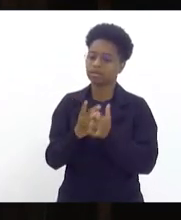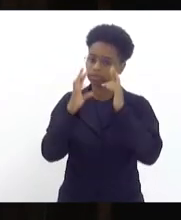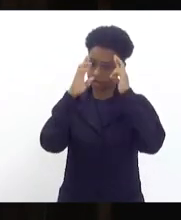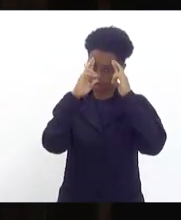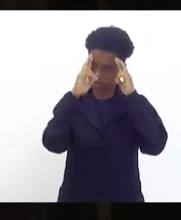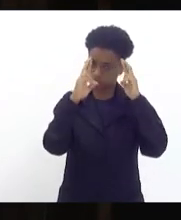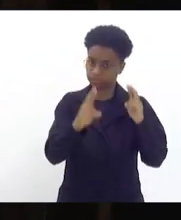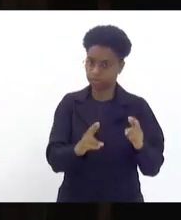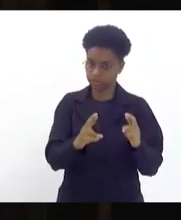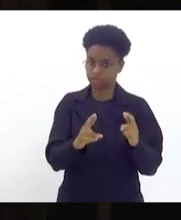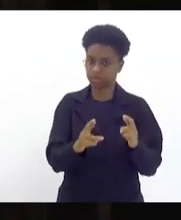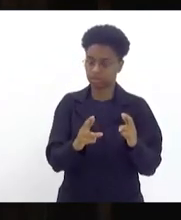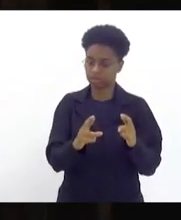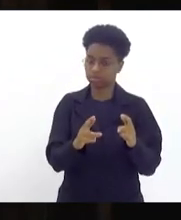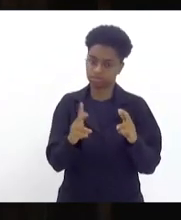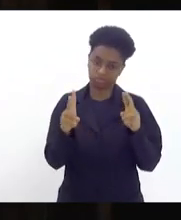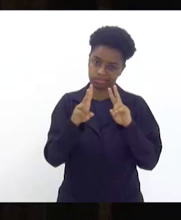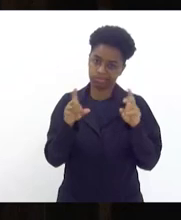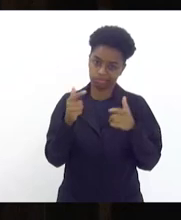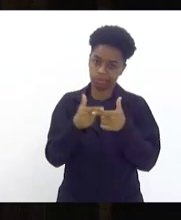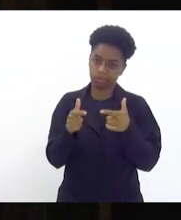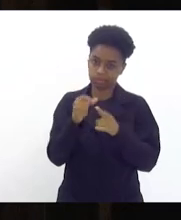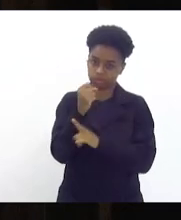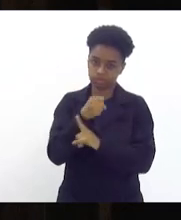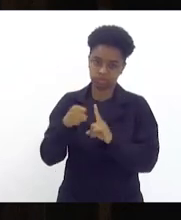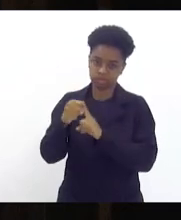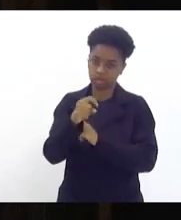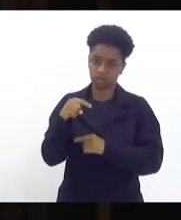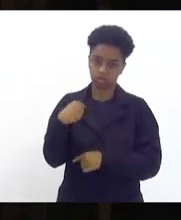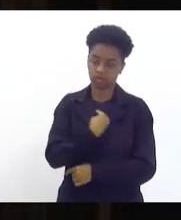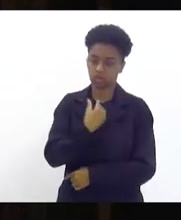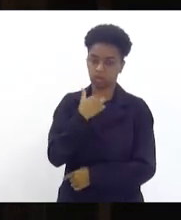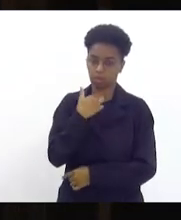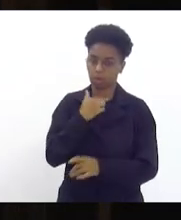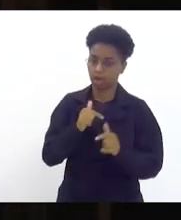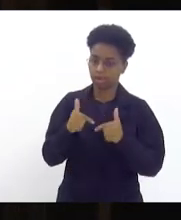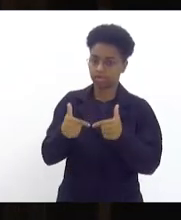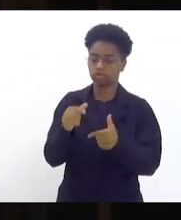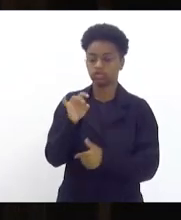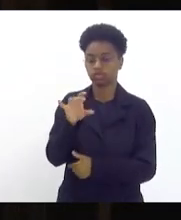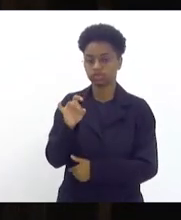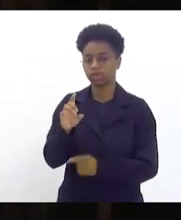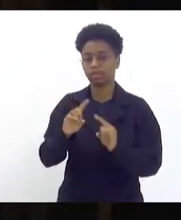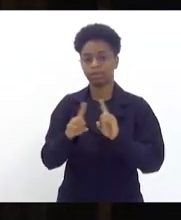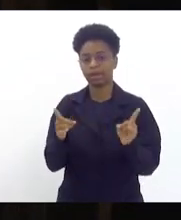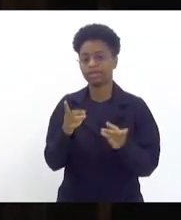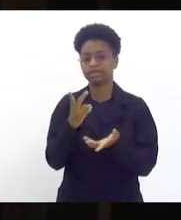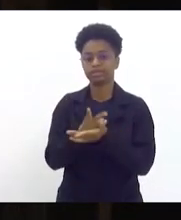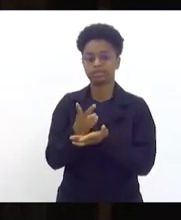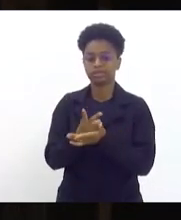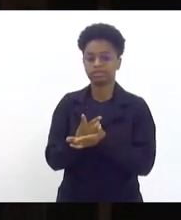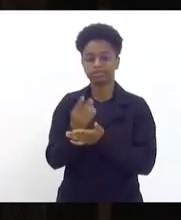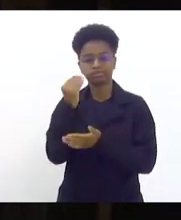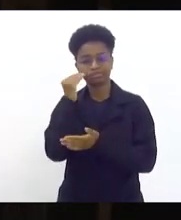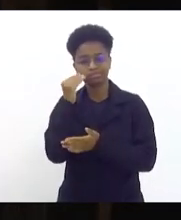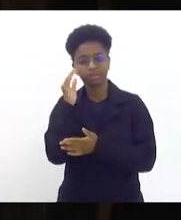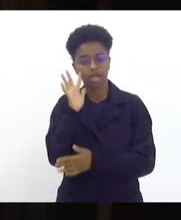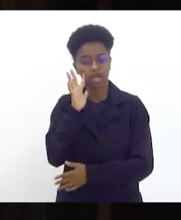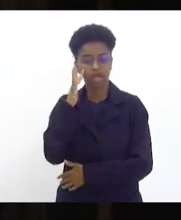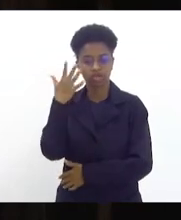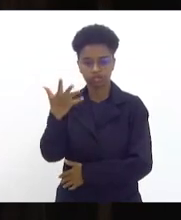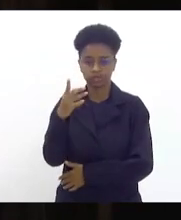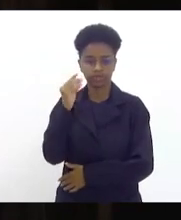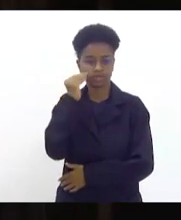essa situação social que a gente não pode atuar sozinho mas estamos de peito aberto de braços abertos para poder